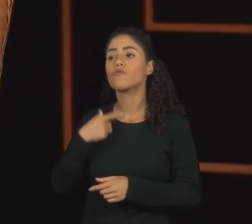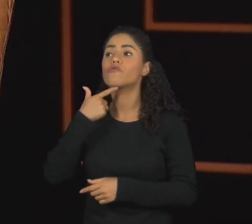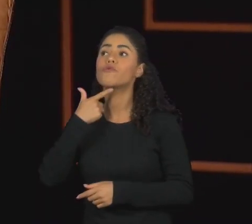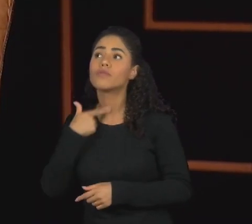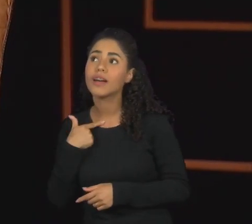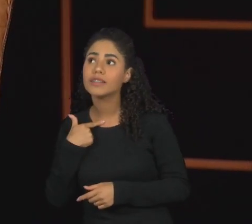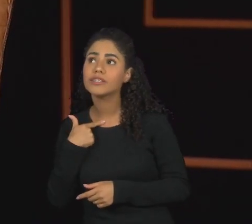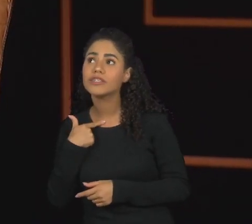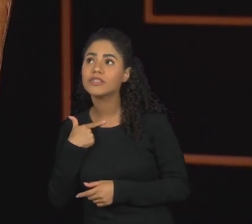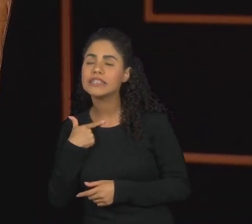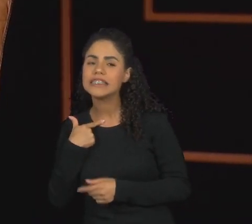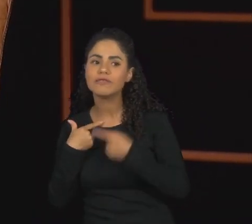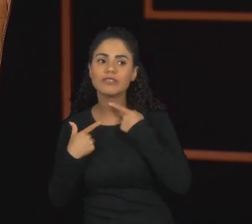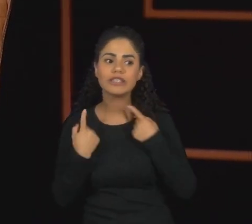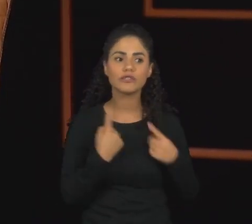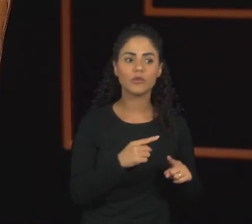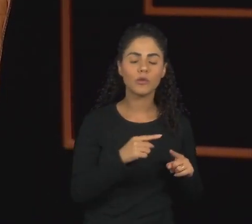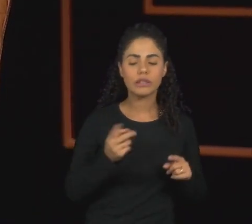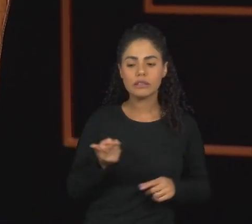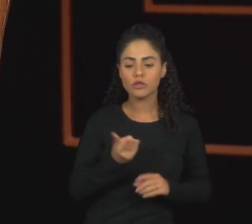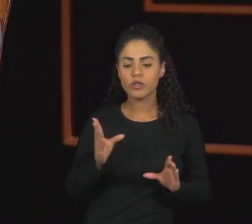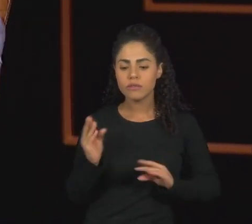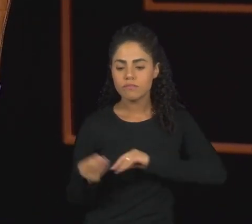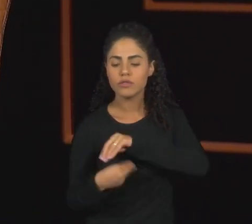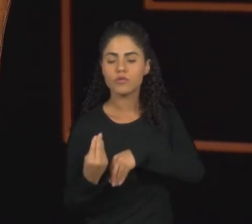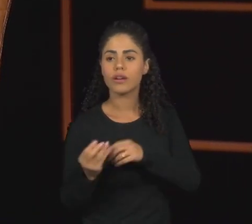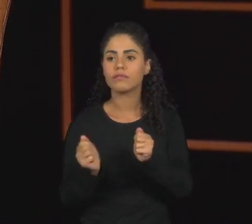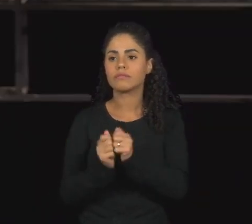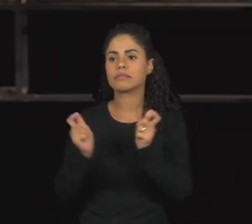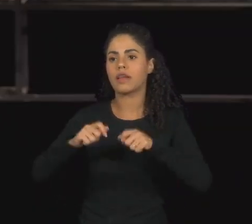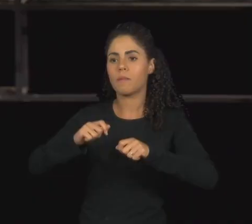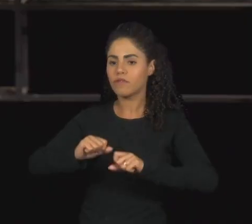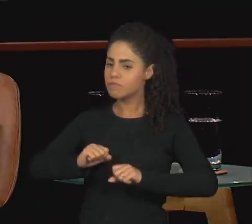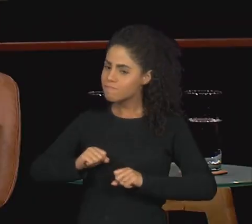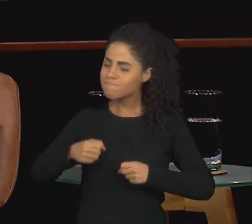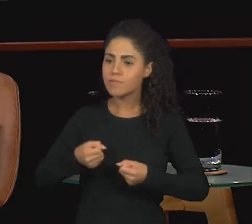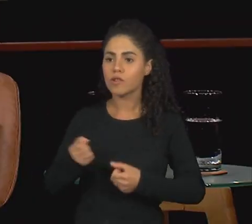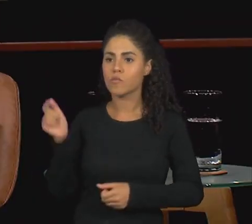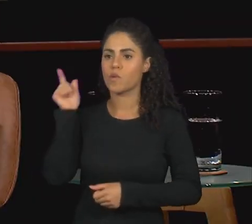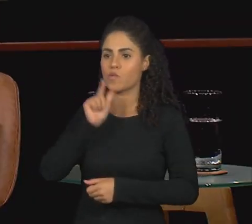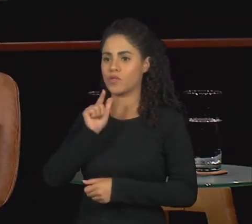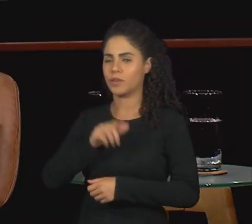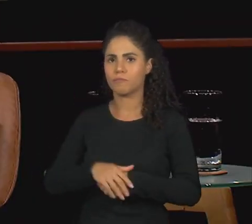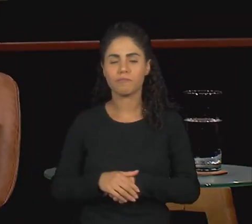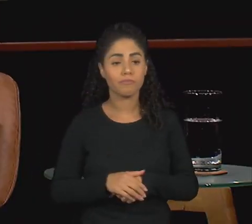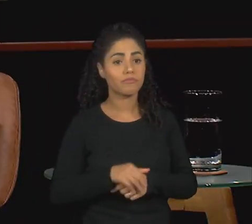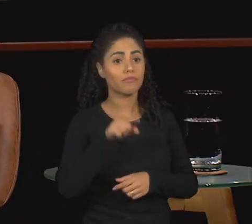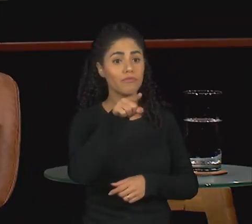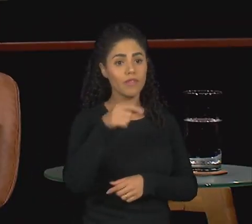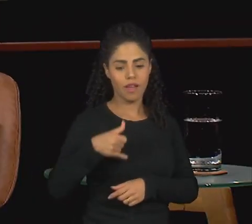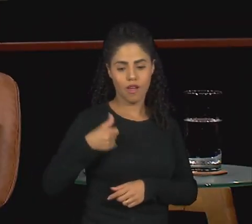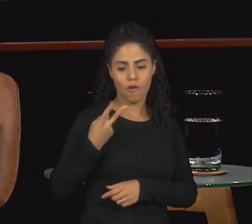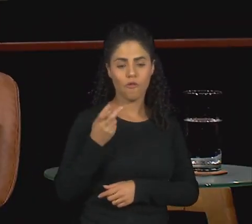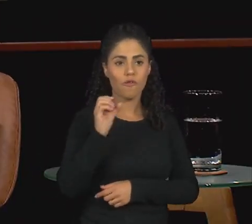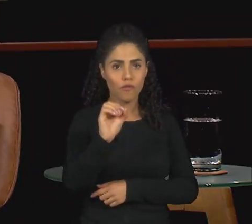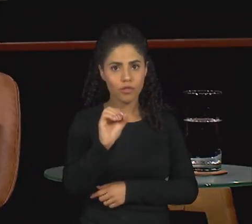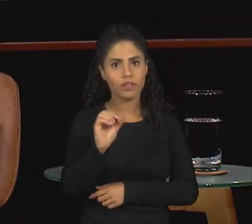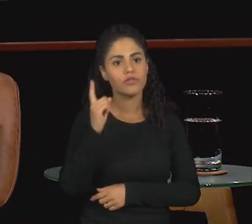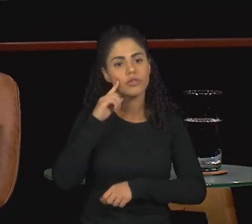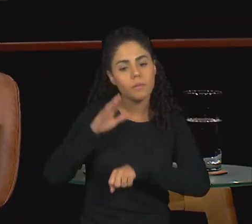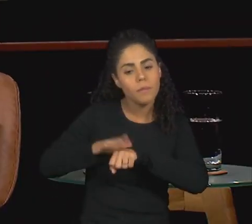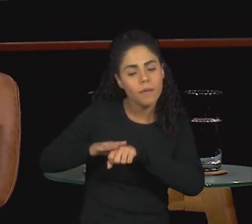do personagem. Exigia sempre que a gente fizesse as falas na contra-vontade. Na contra-vontade. Aos 20 anos de idade, você adaptou,